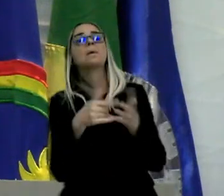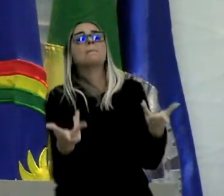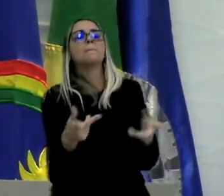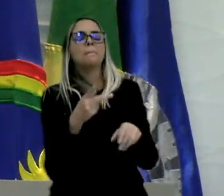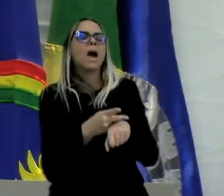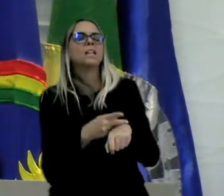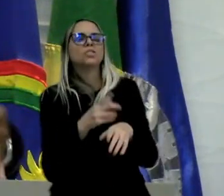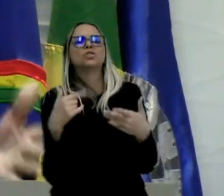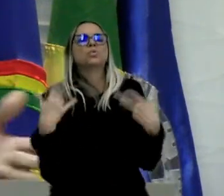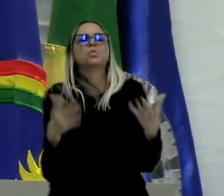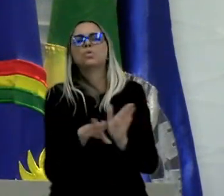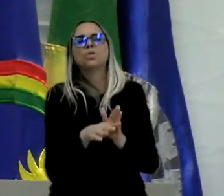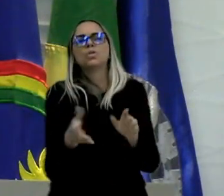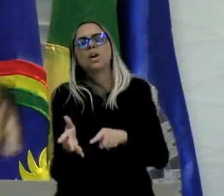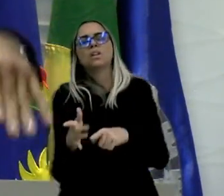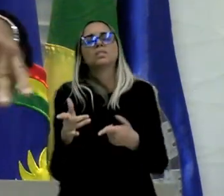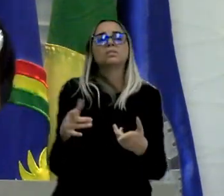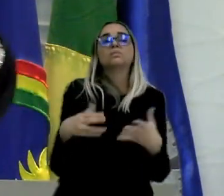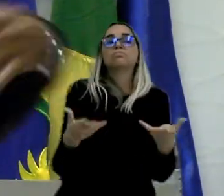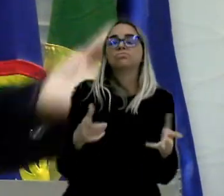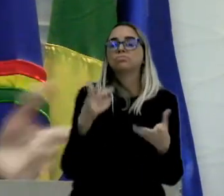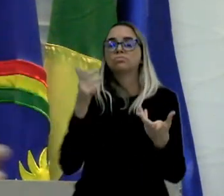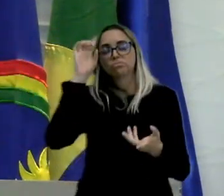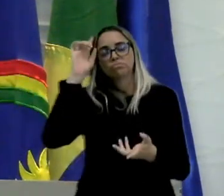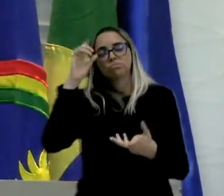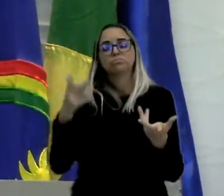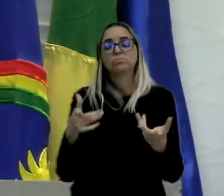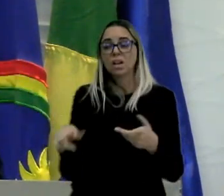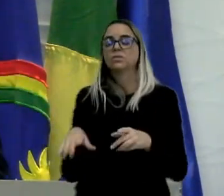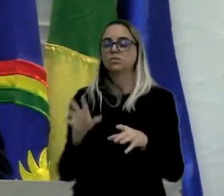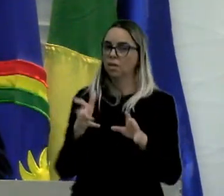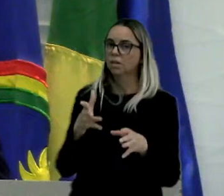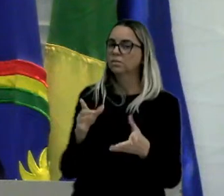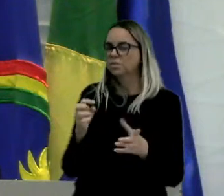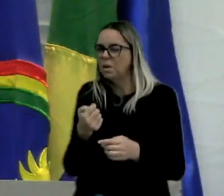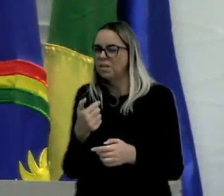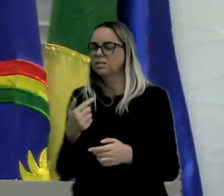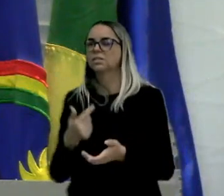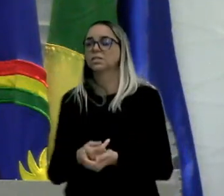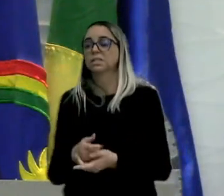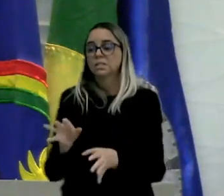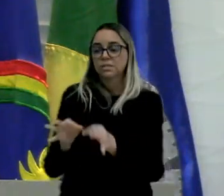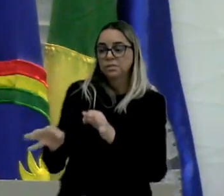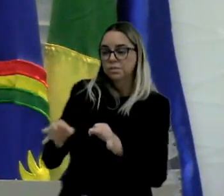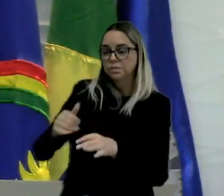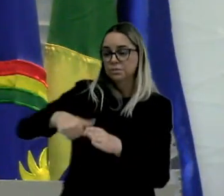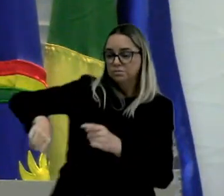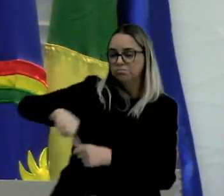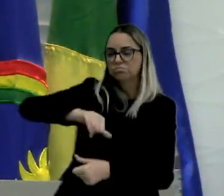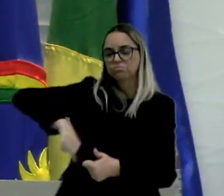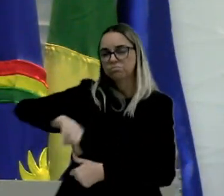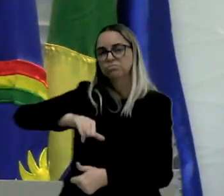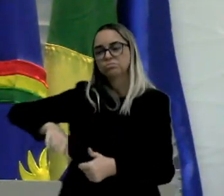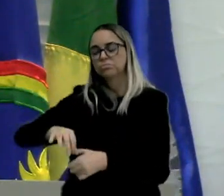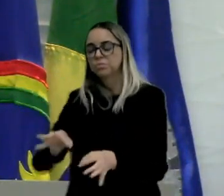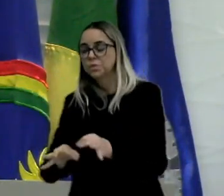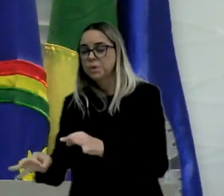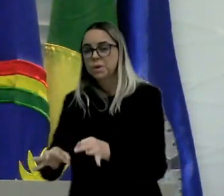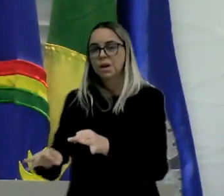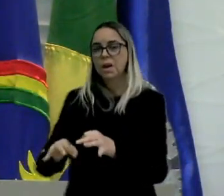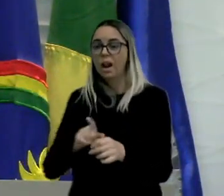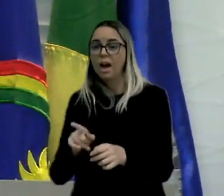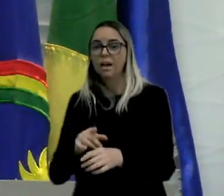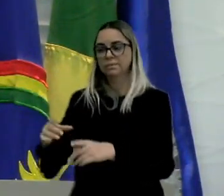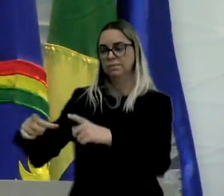de hoje para amanhã e vai terminar aquela rua e tem mais Retoque eh de calçamento para ser feito ali na Vila do Espírito